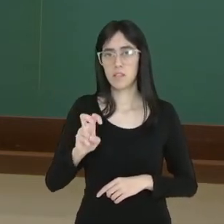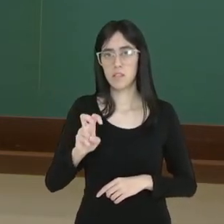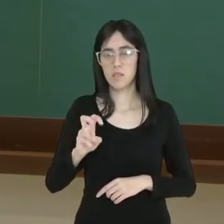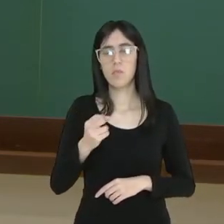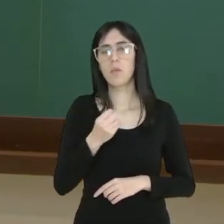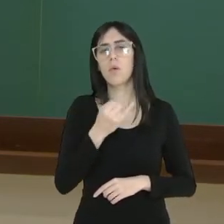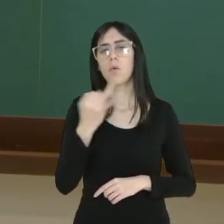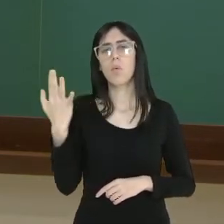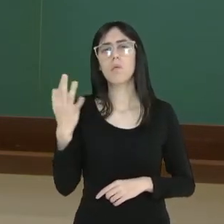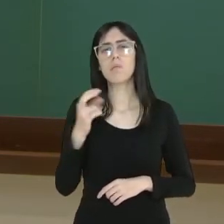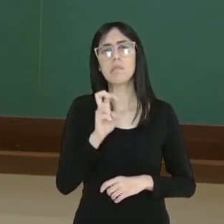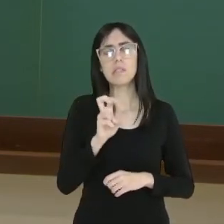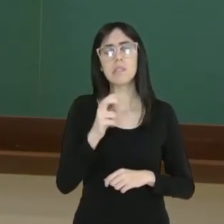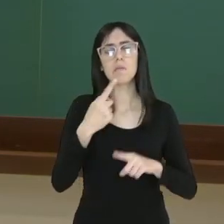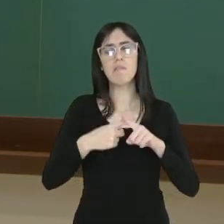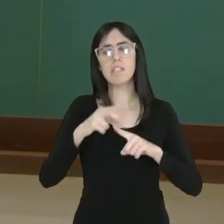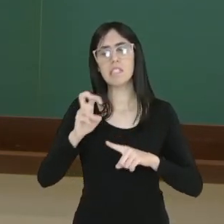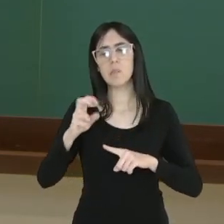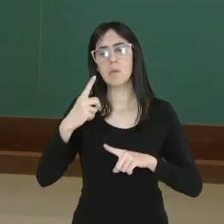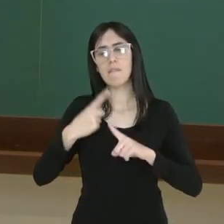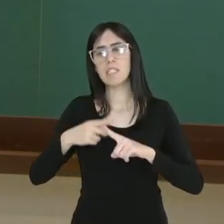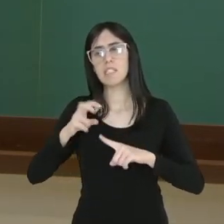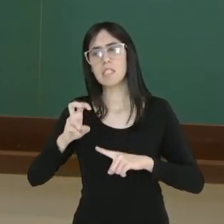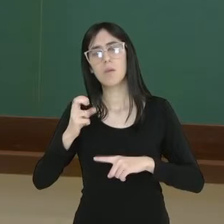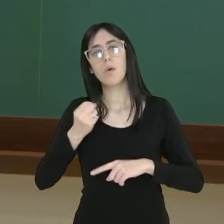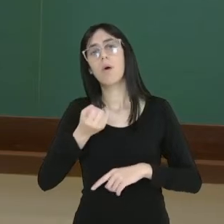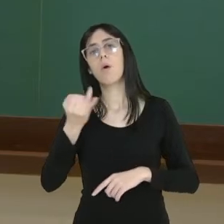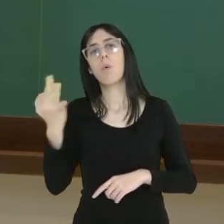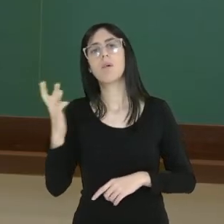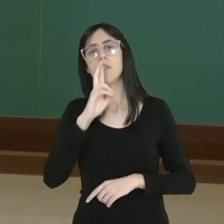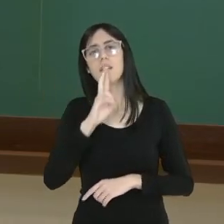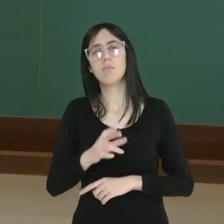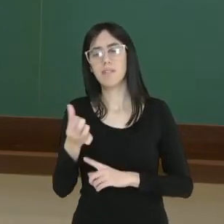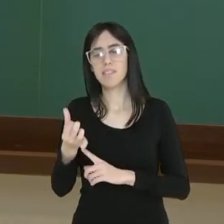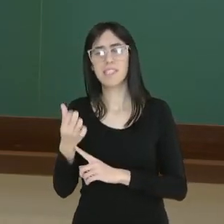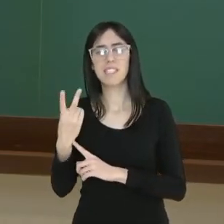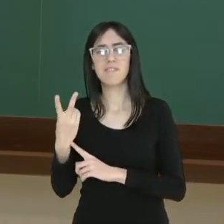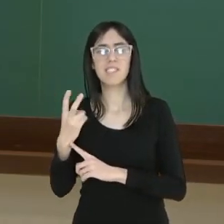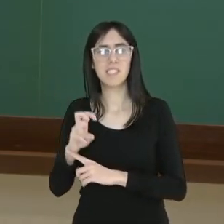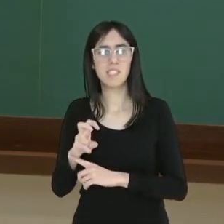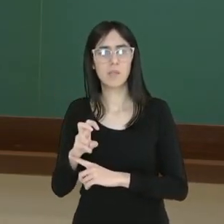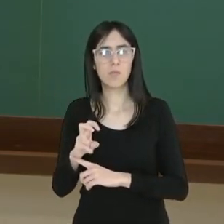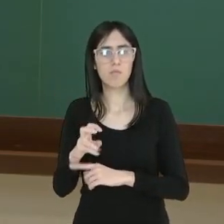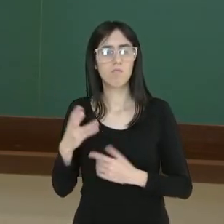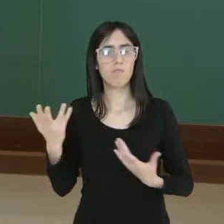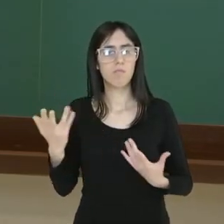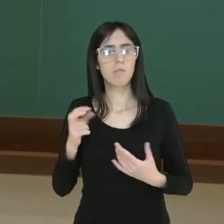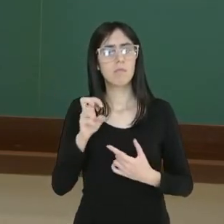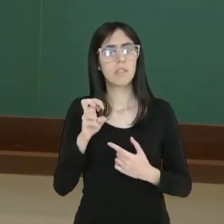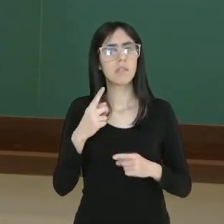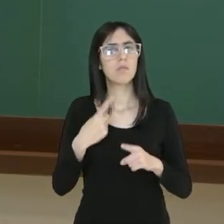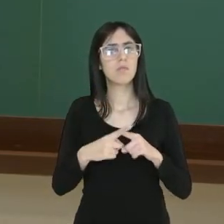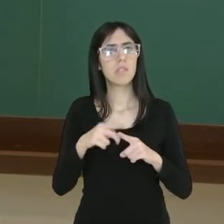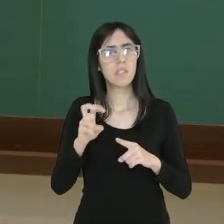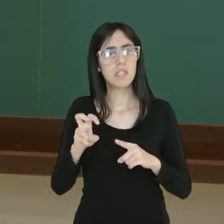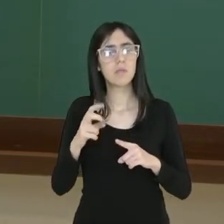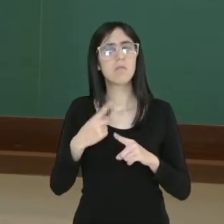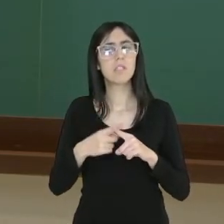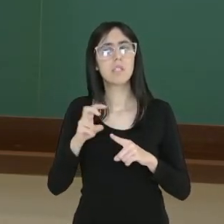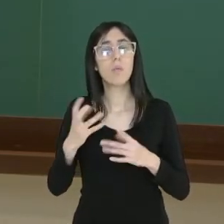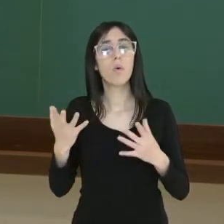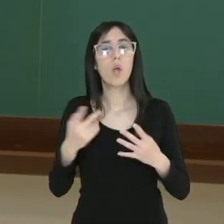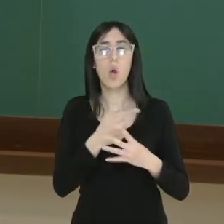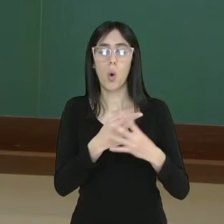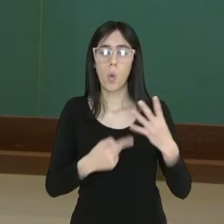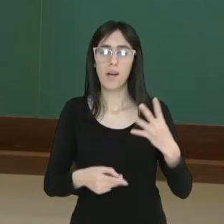número 5 precisa se repetir para chegar no resultado 625? 4 vezes, né,